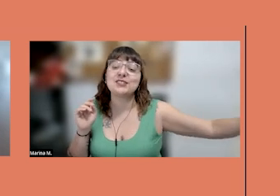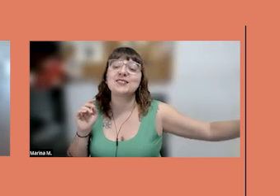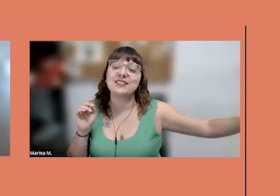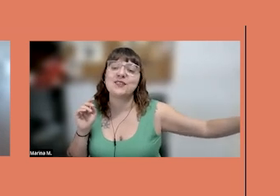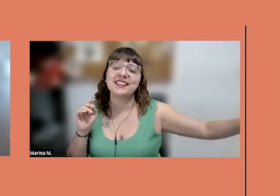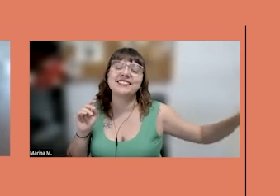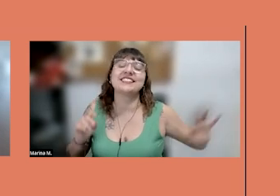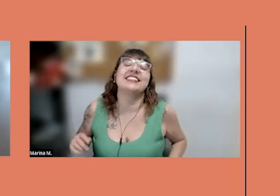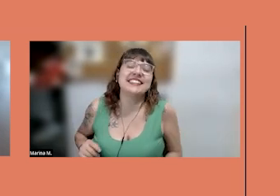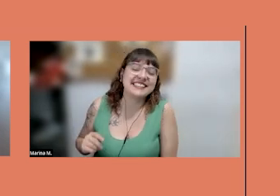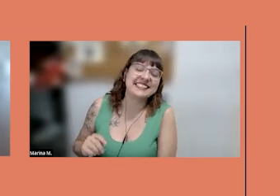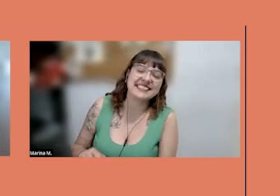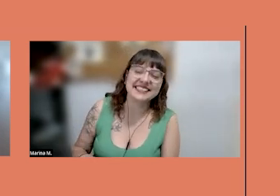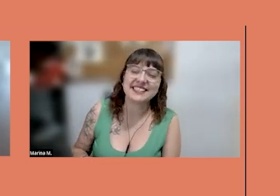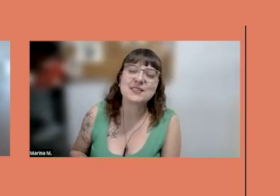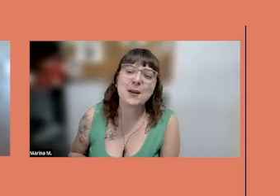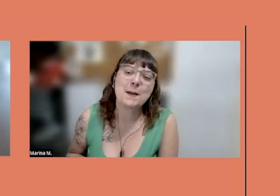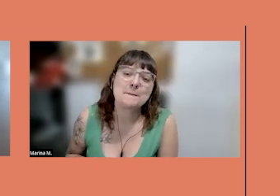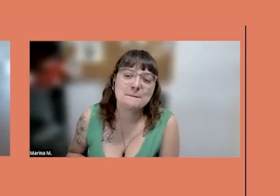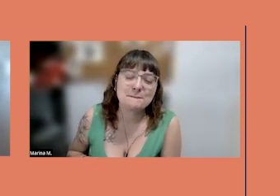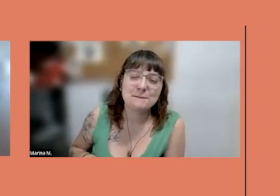raster, é disso que estão falando.